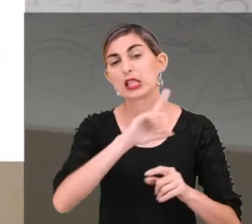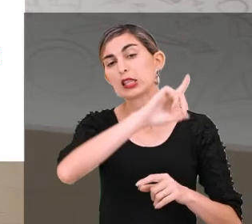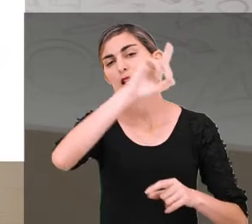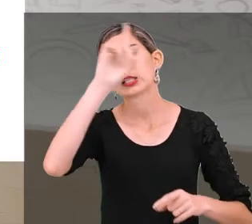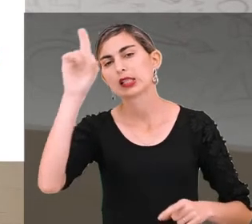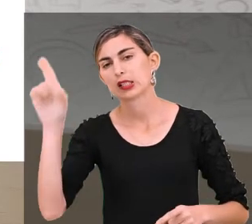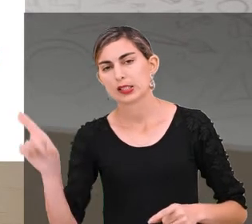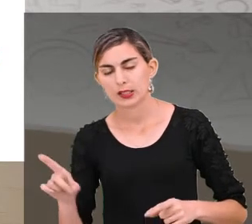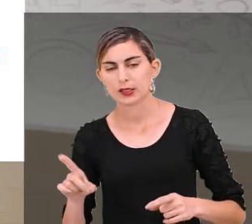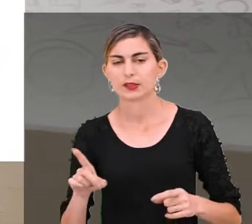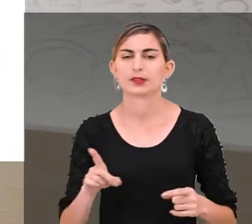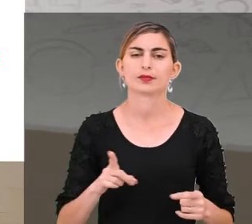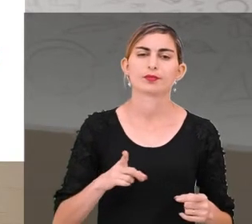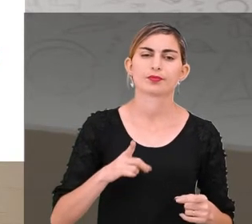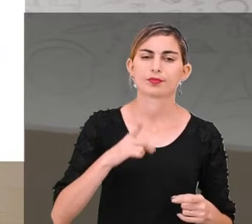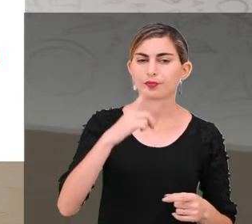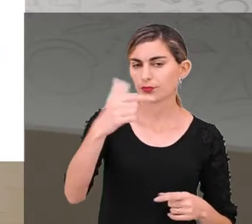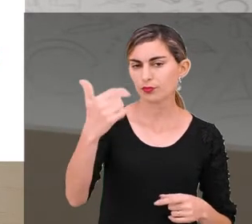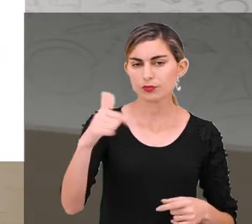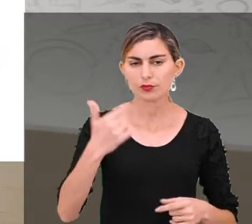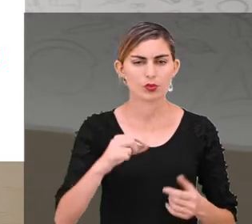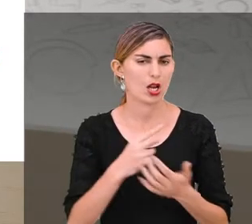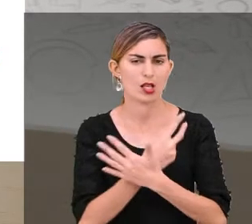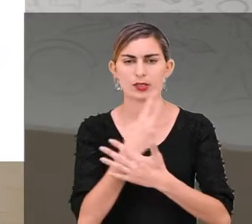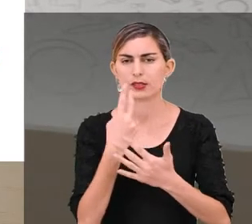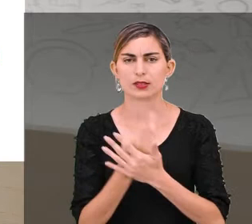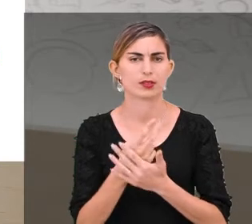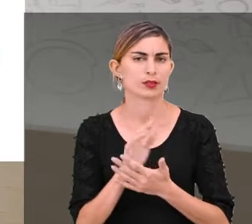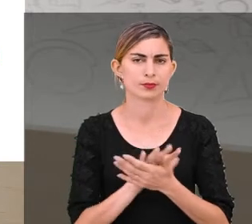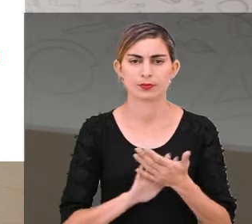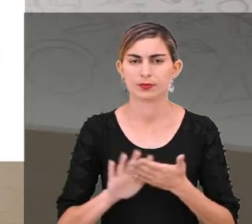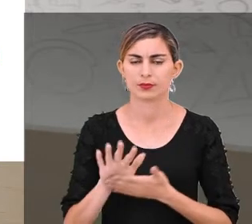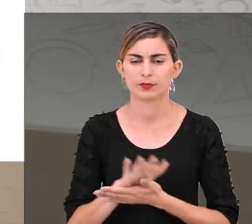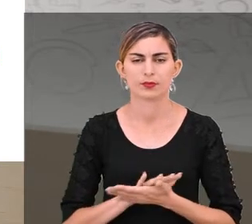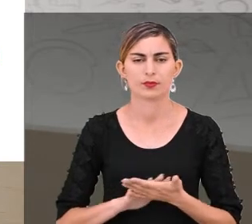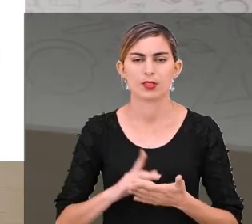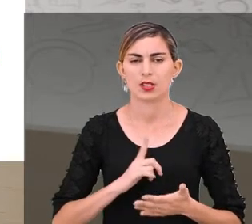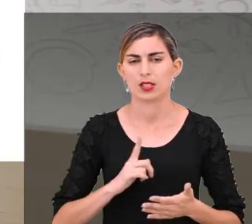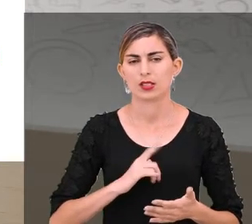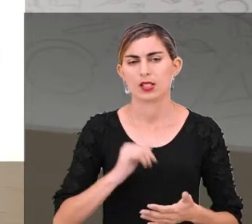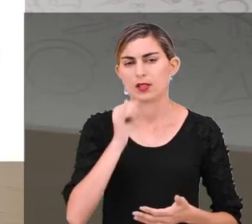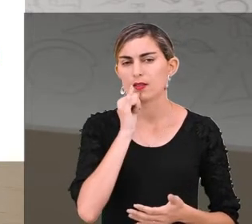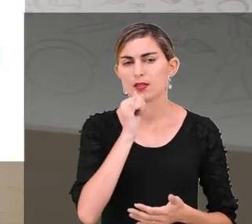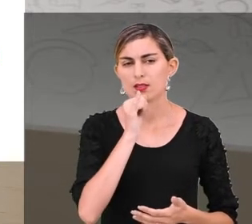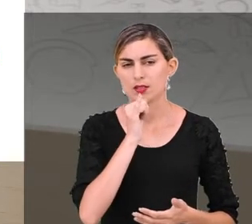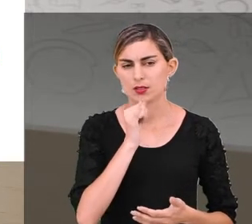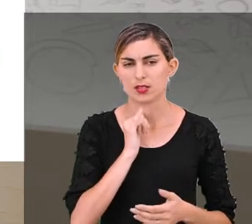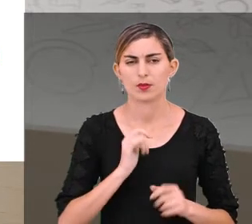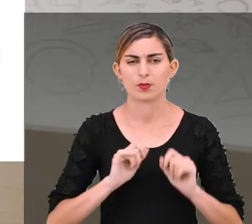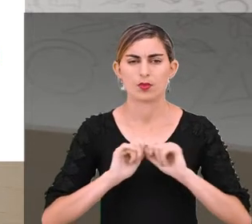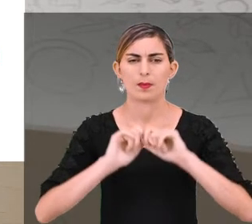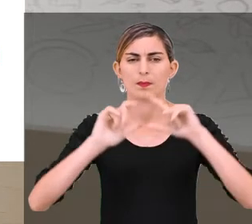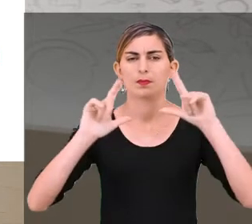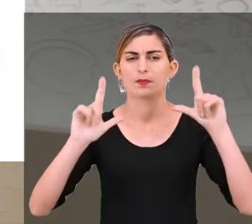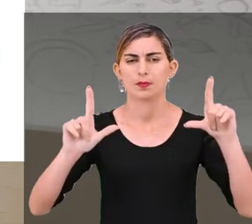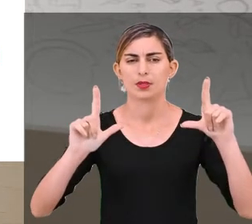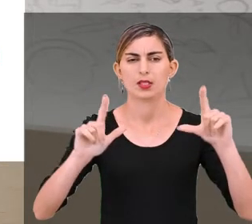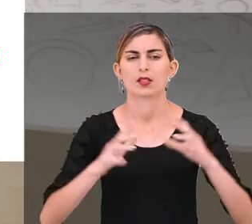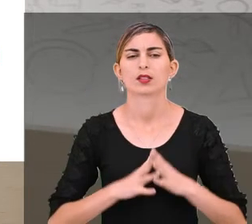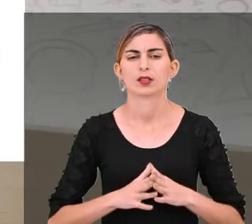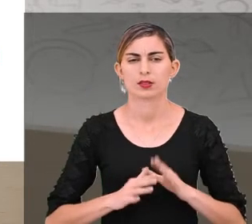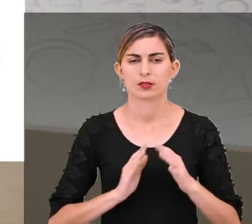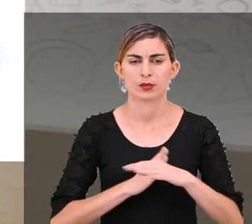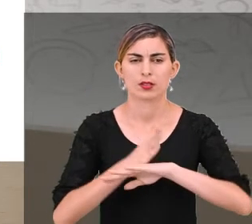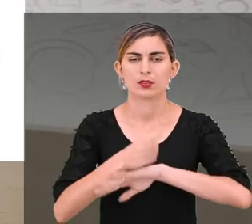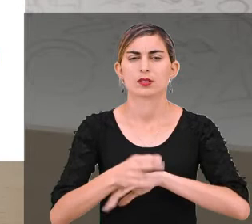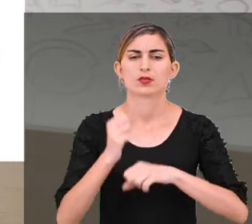os dias em que não houve acidente, né? Aqui temos um exemplozinho de uma placa, né, que fica